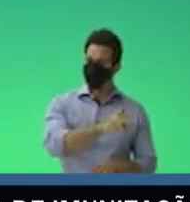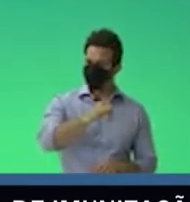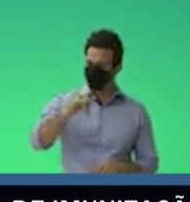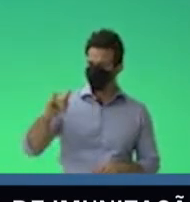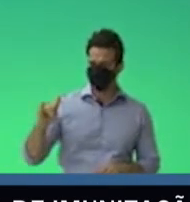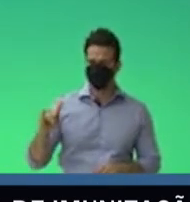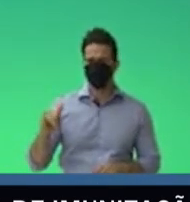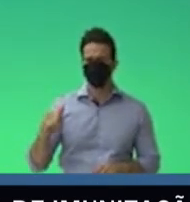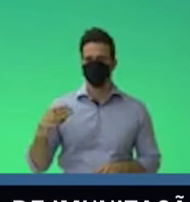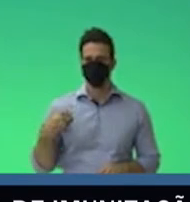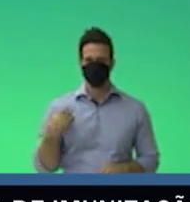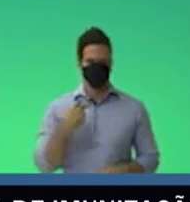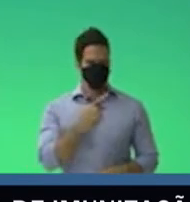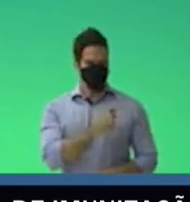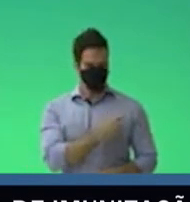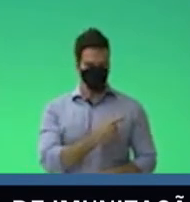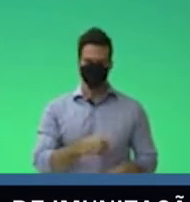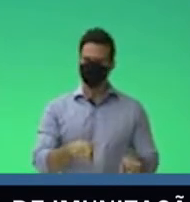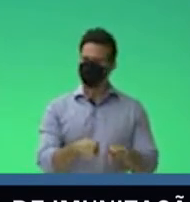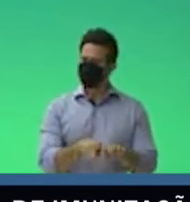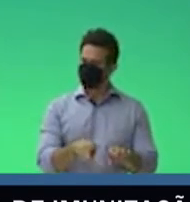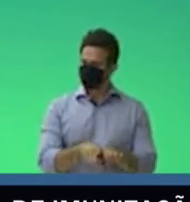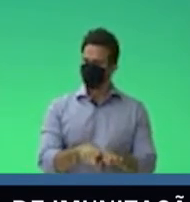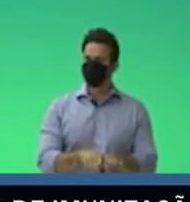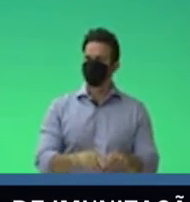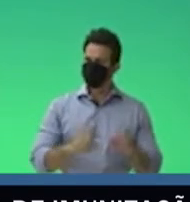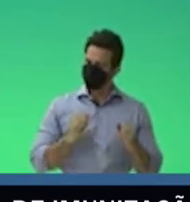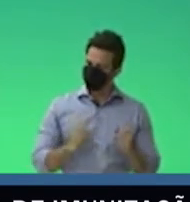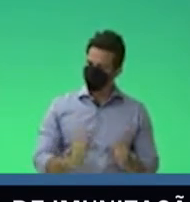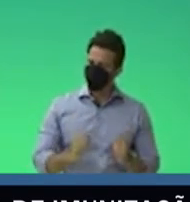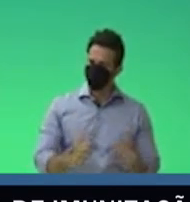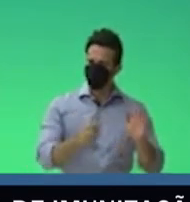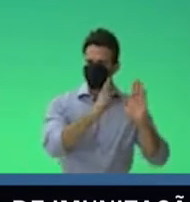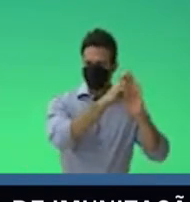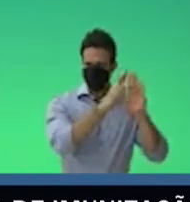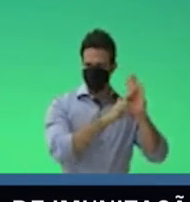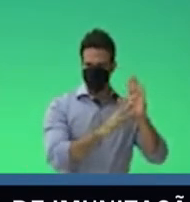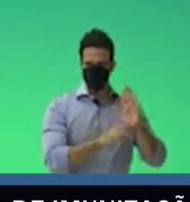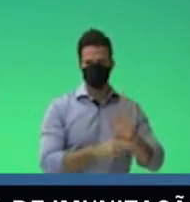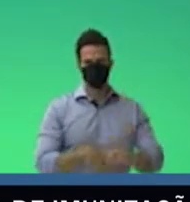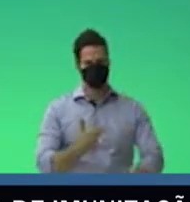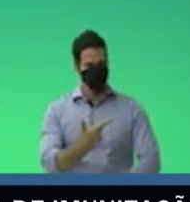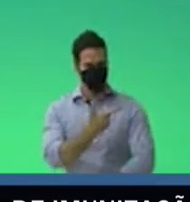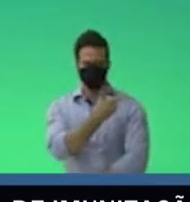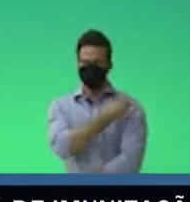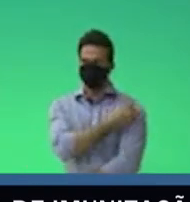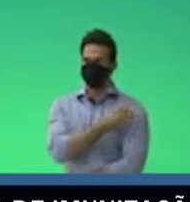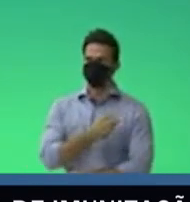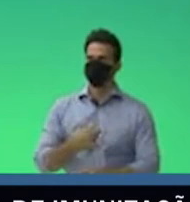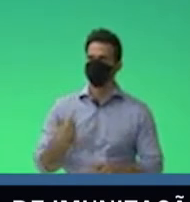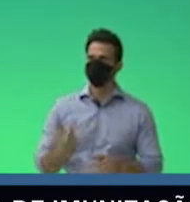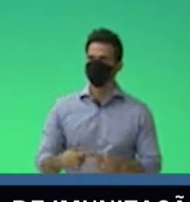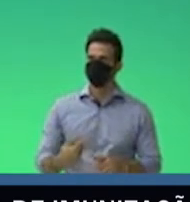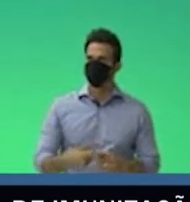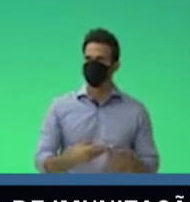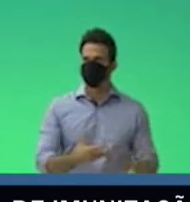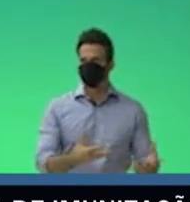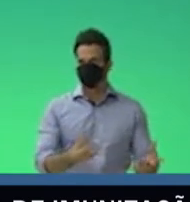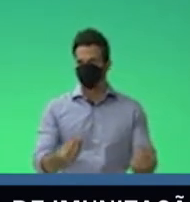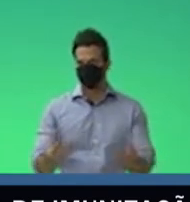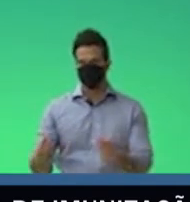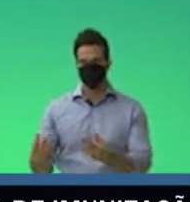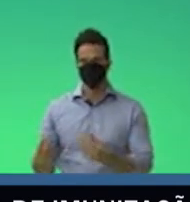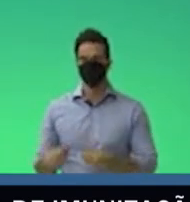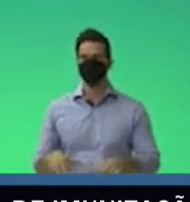Ministério Público Federal ministério público estadual para que nós possamos começar a imunização porque muitos deles